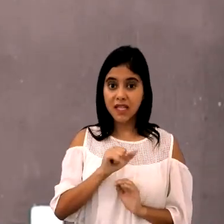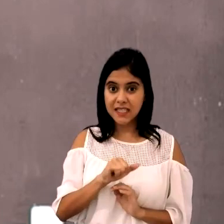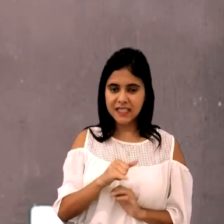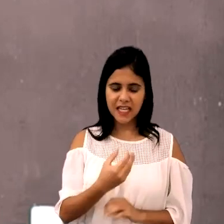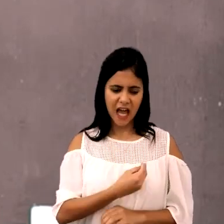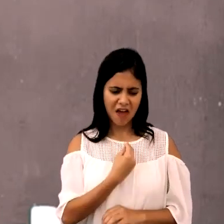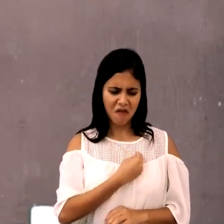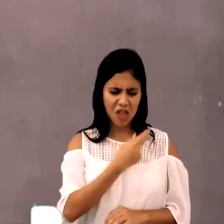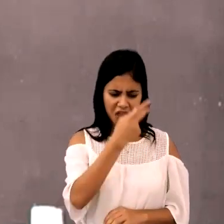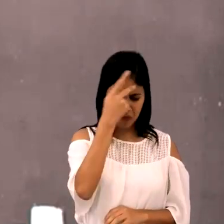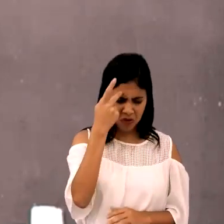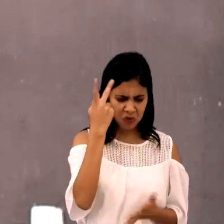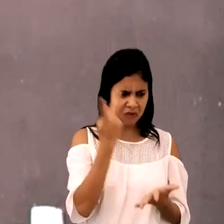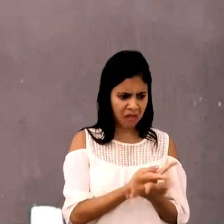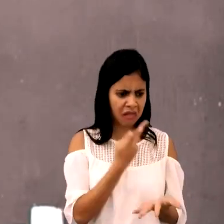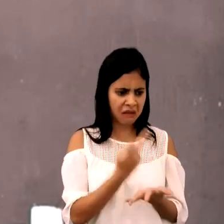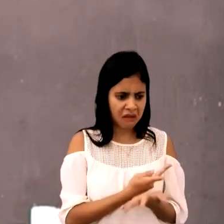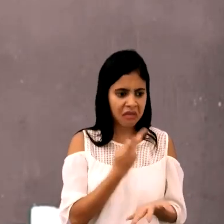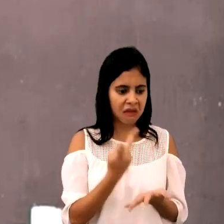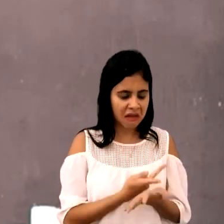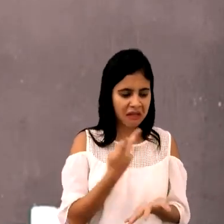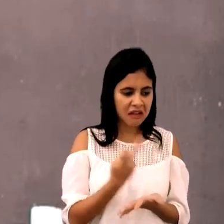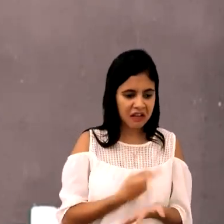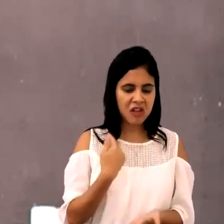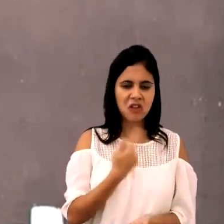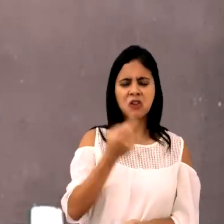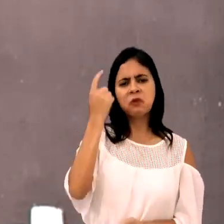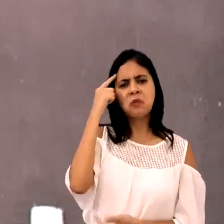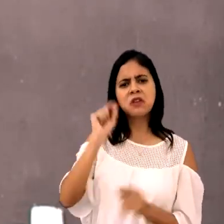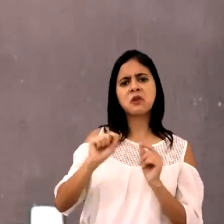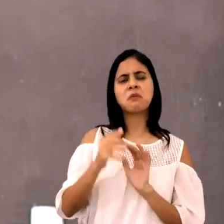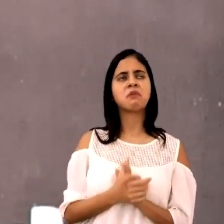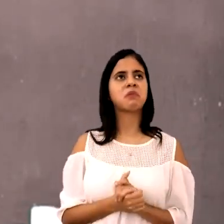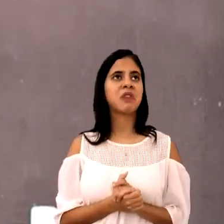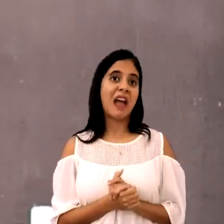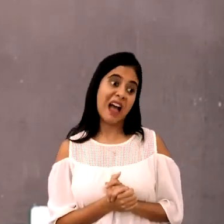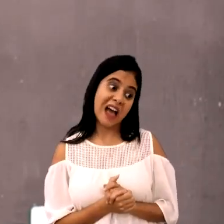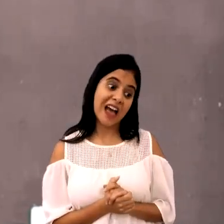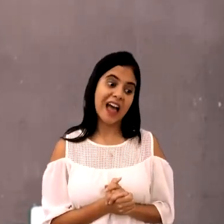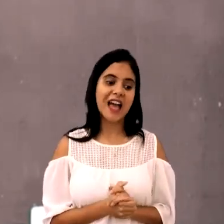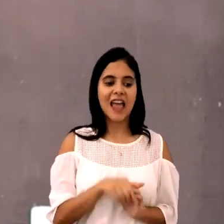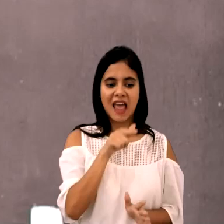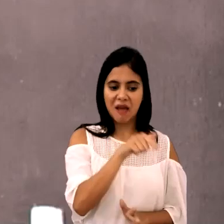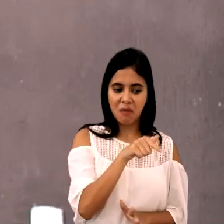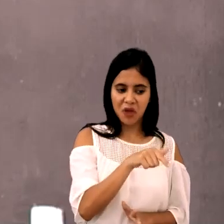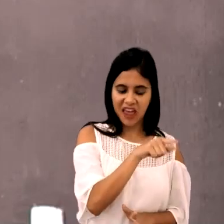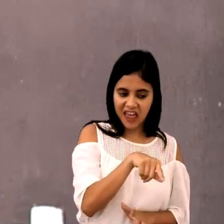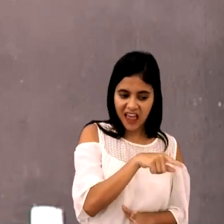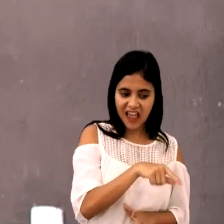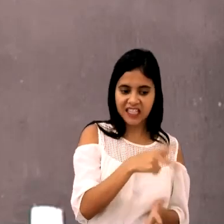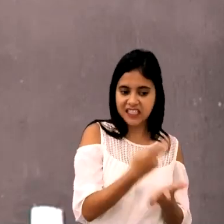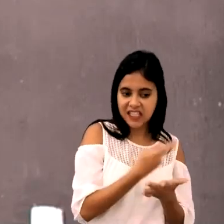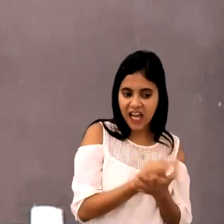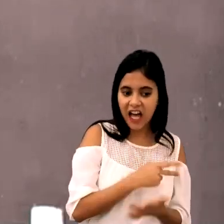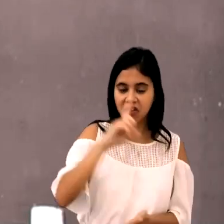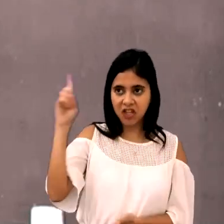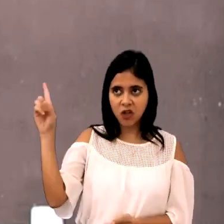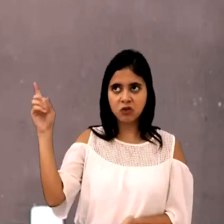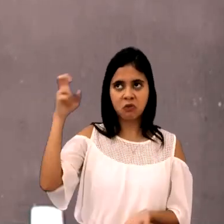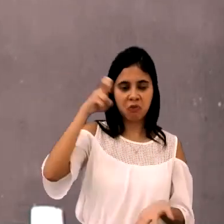dando tudo errado na vida da pessoa. A primeira coisa que a gente pensa é o quê? Rapaz, aquele cabo fez alguma coisa errada e Deus está castigando ele. É a primeira coisa que a gente